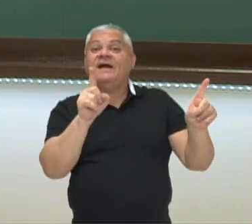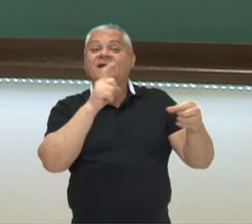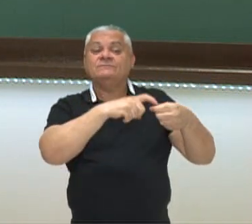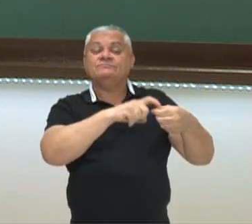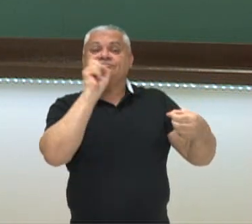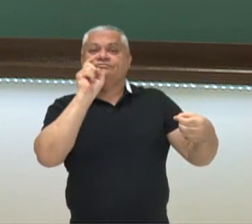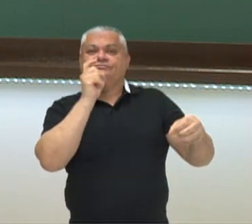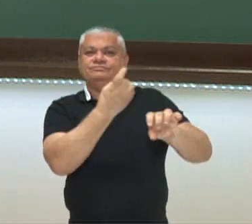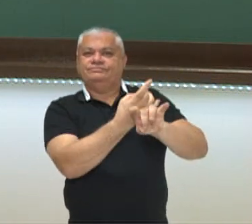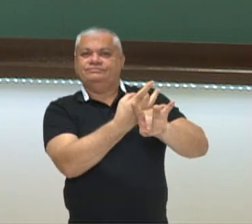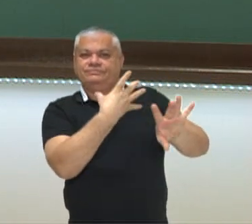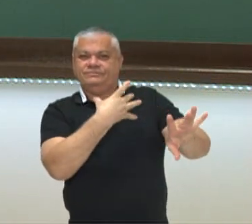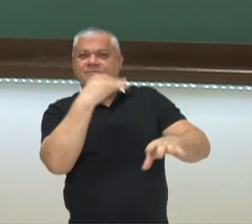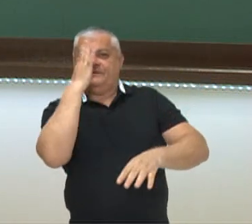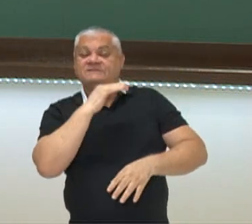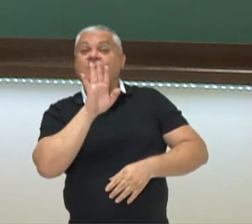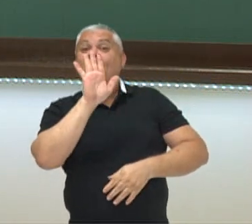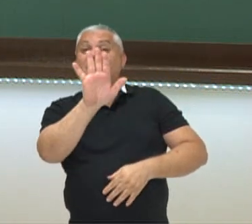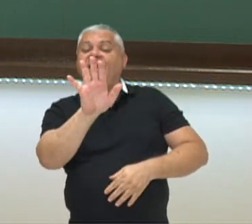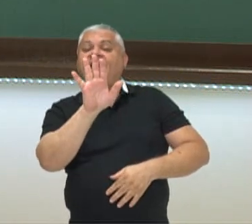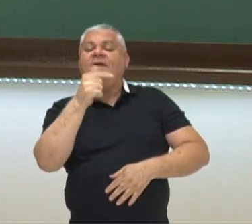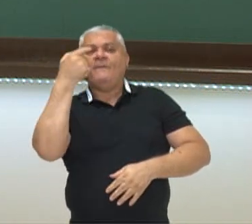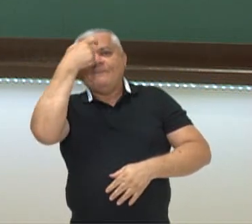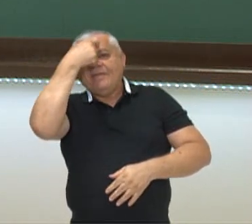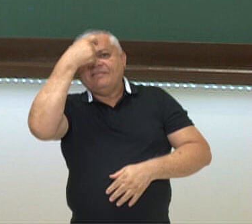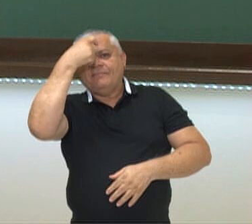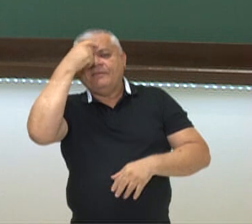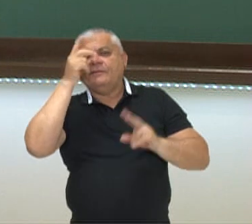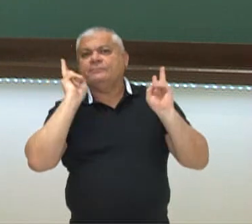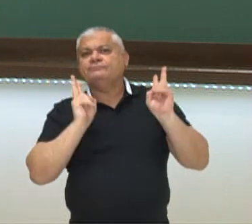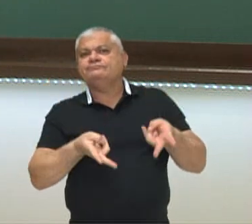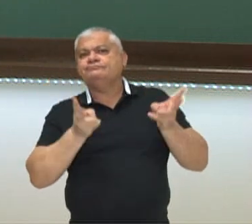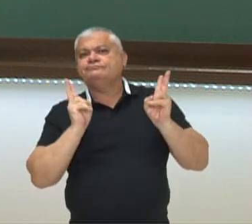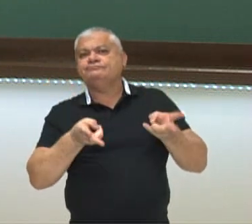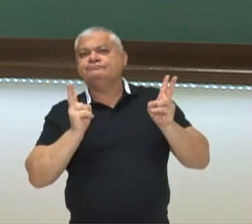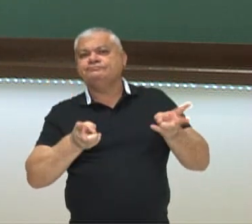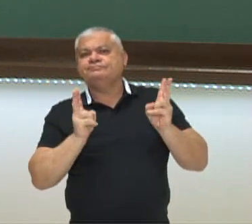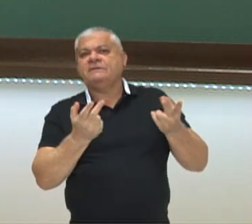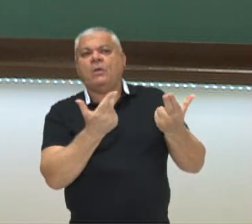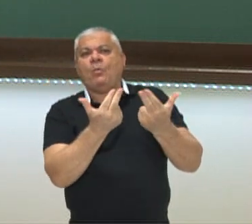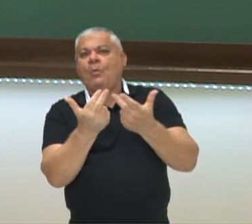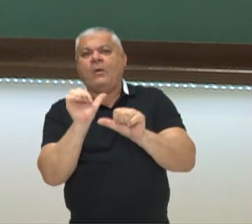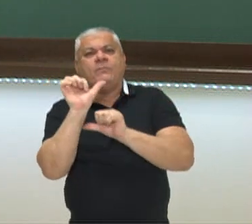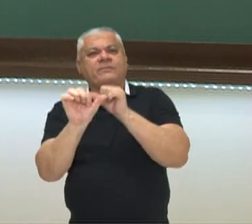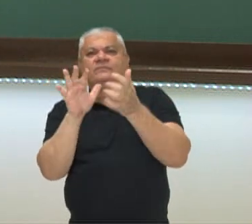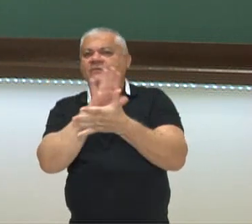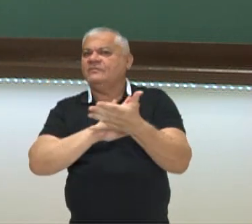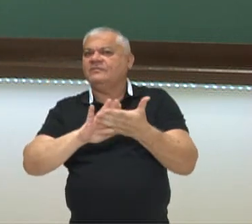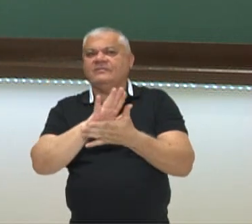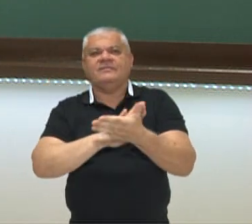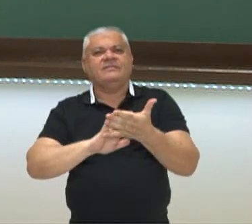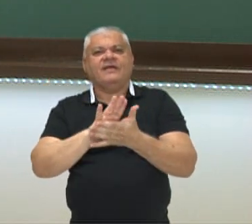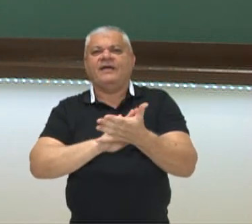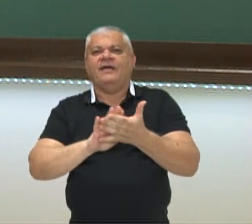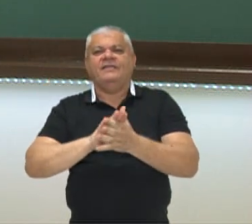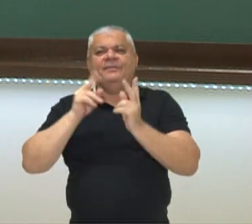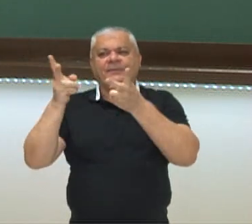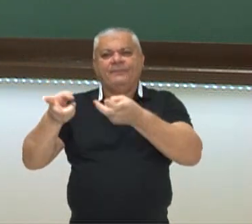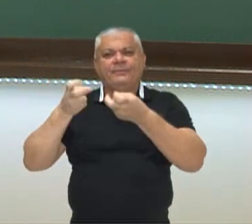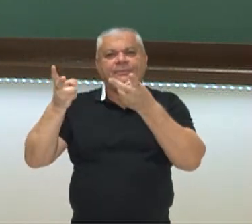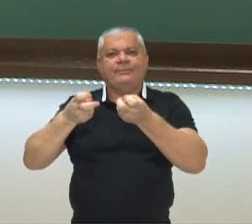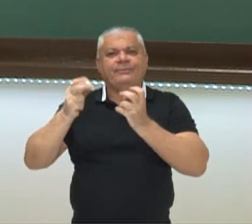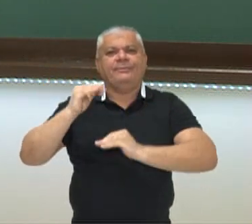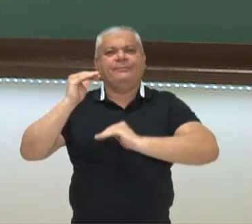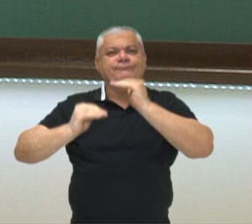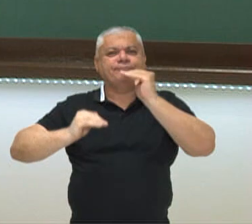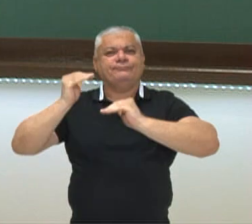independência. Porém, as perspectivas de pensamento, de autoritarismos e de exploração e de desigualdade